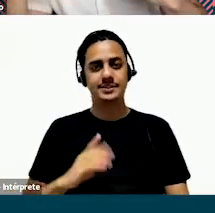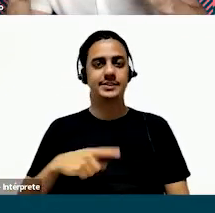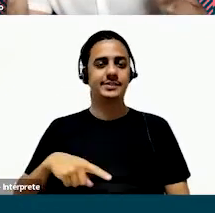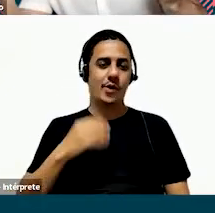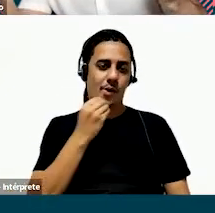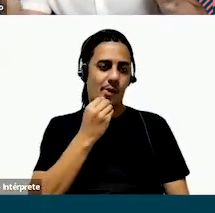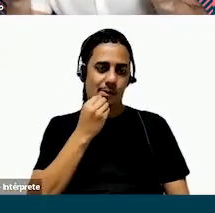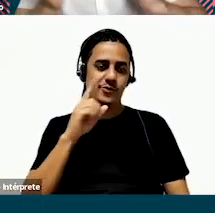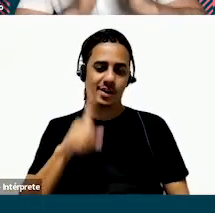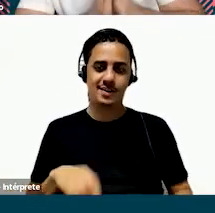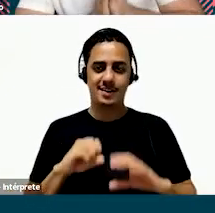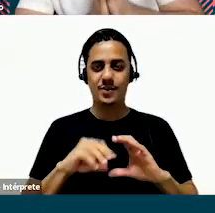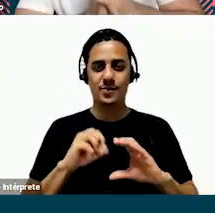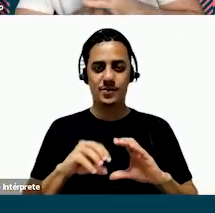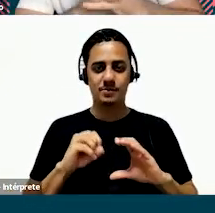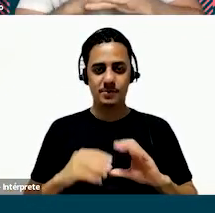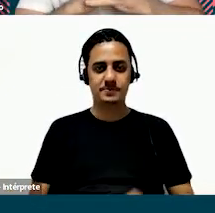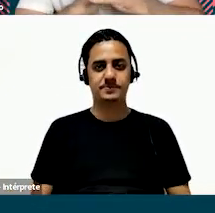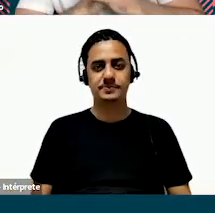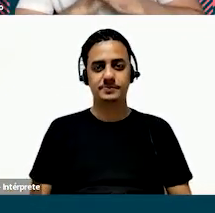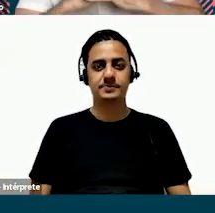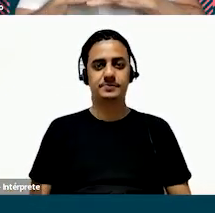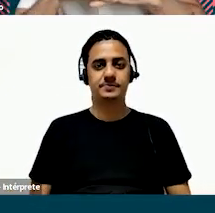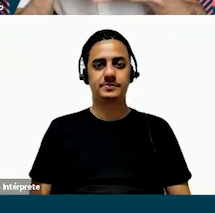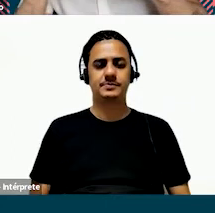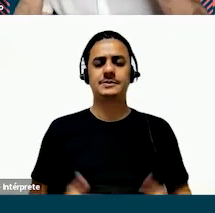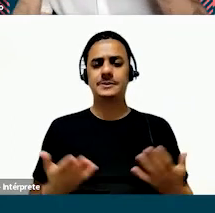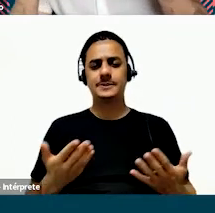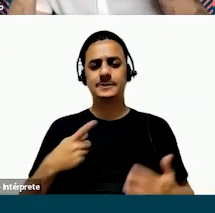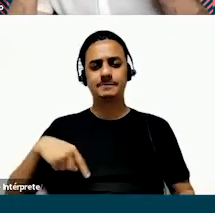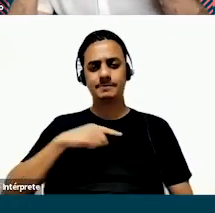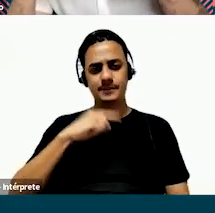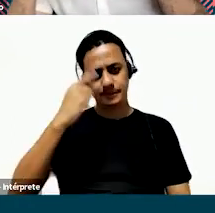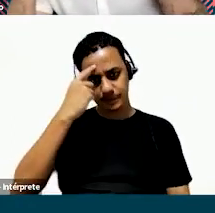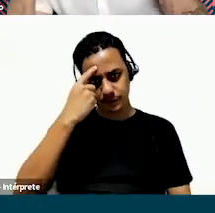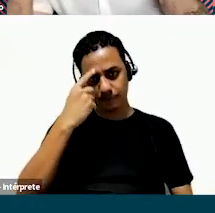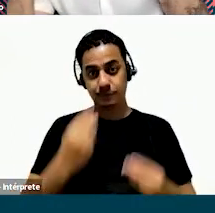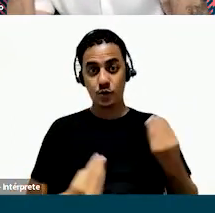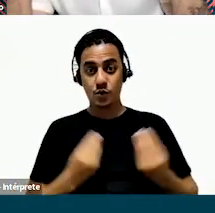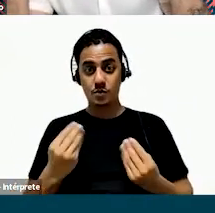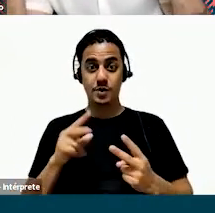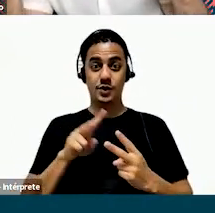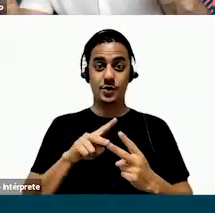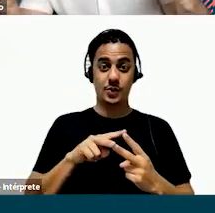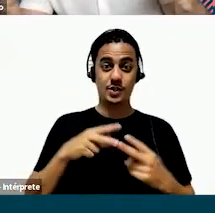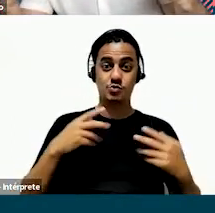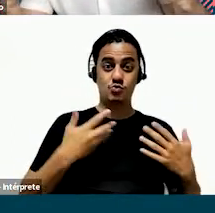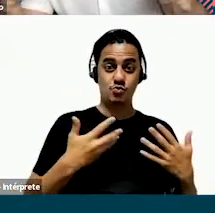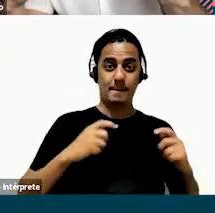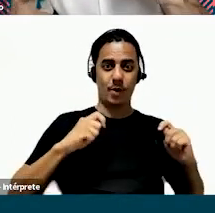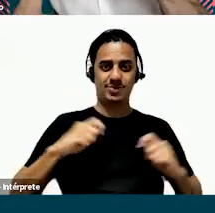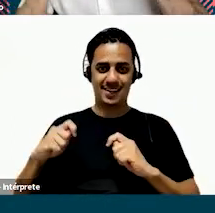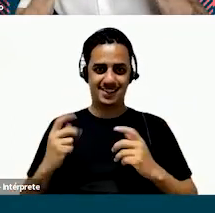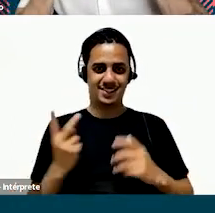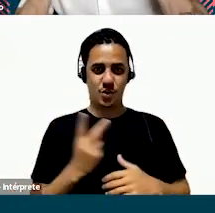produzido e exibido, obviamente, pela Globo, né? E a gente imaginou, a ideia foi como que a gente pega essas duas